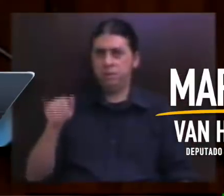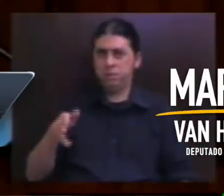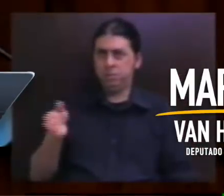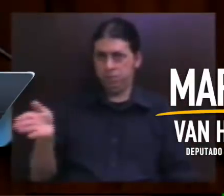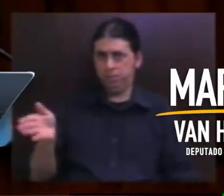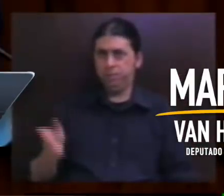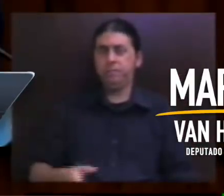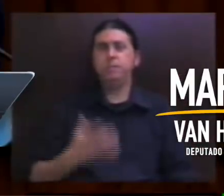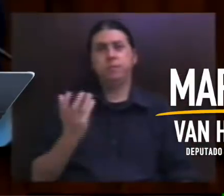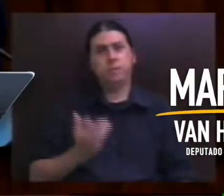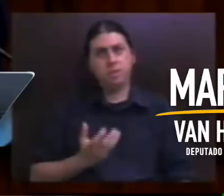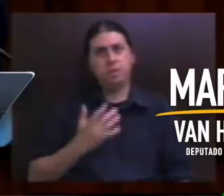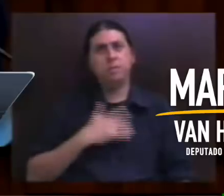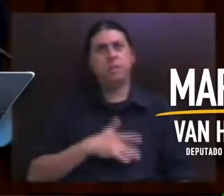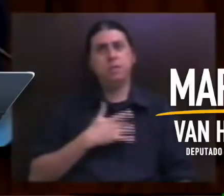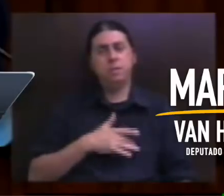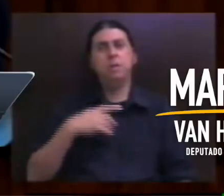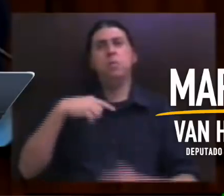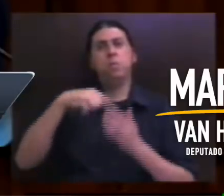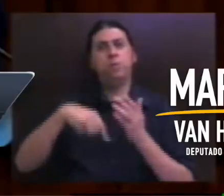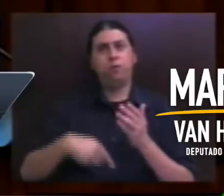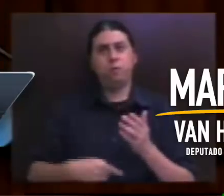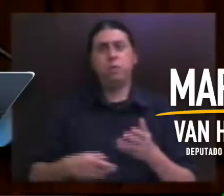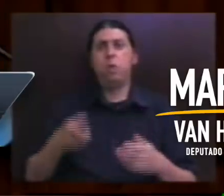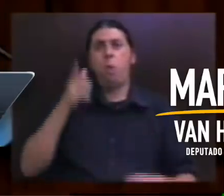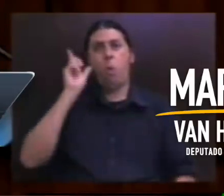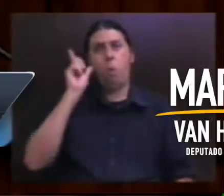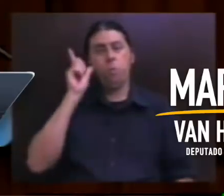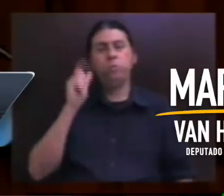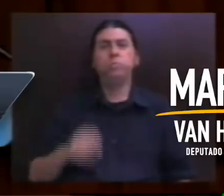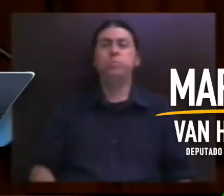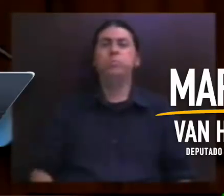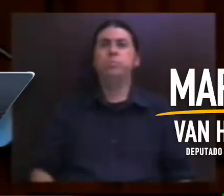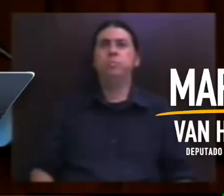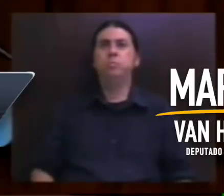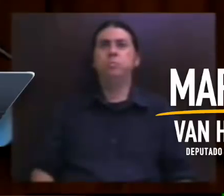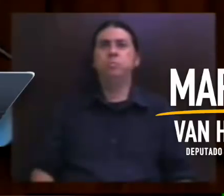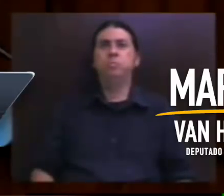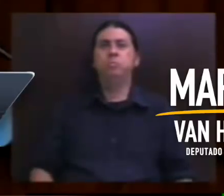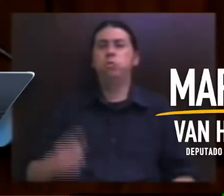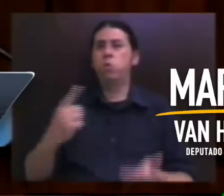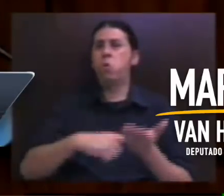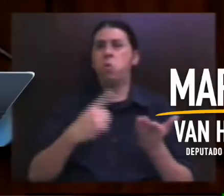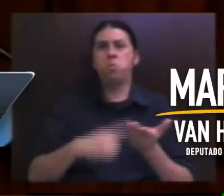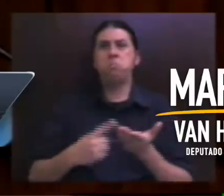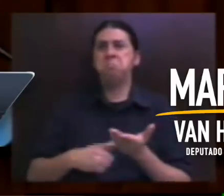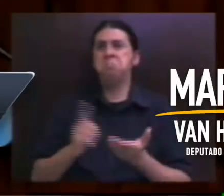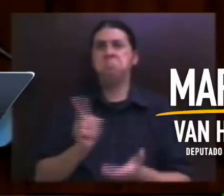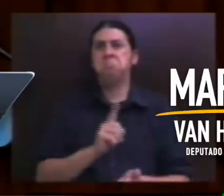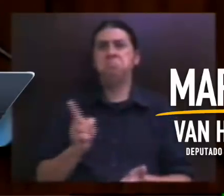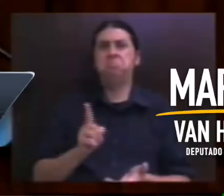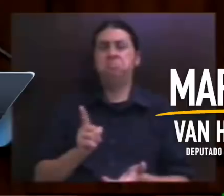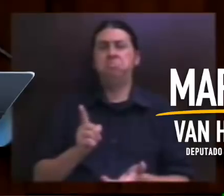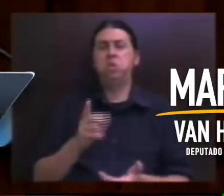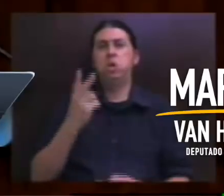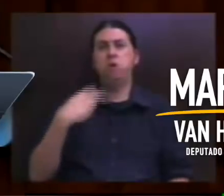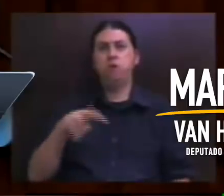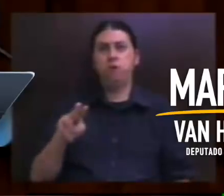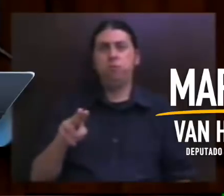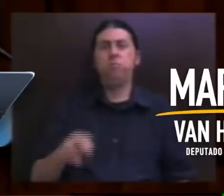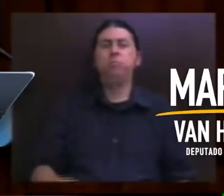lamentar profundamente que essas três bancadas ontem não deram acordo para que